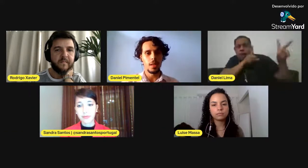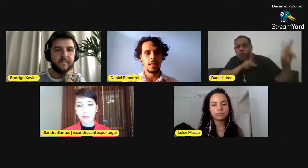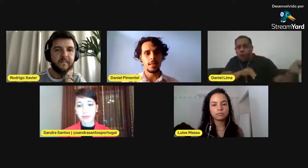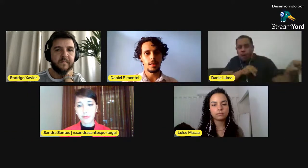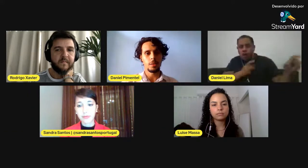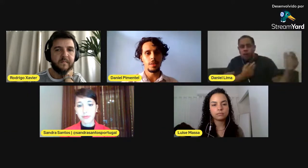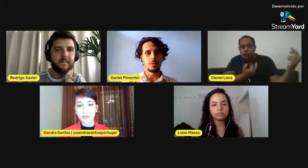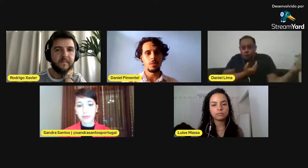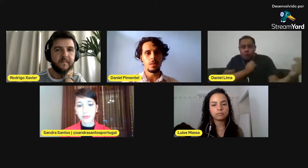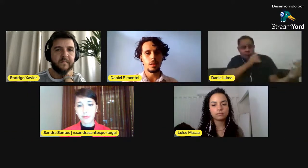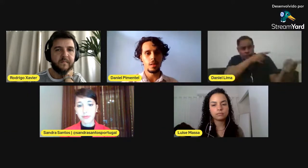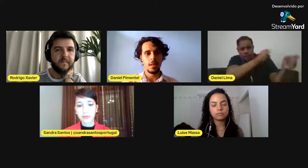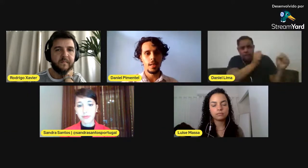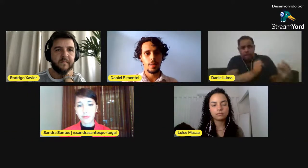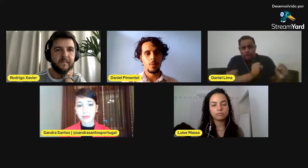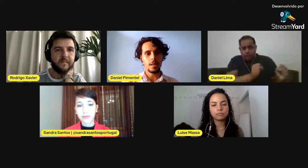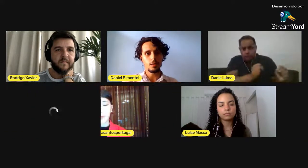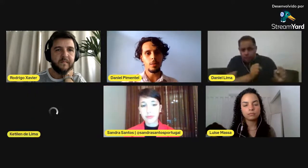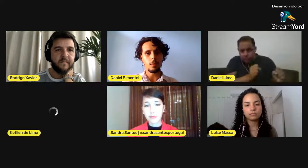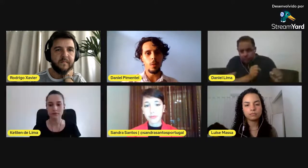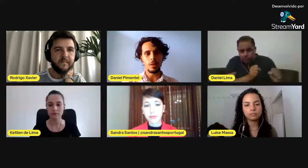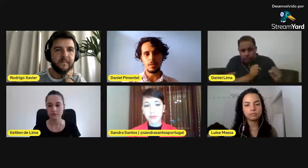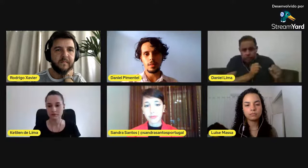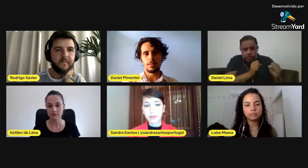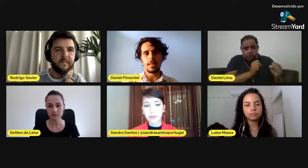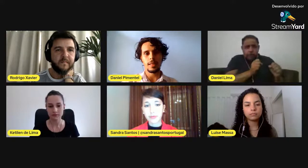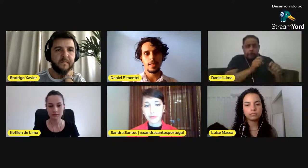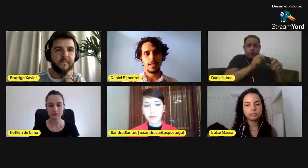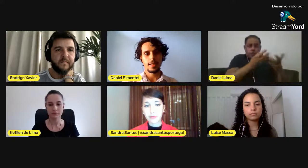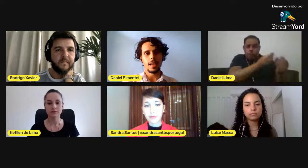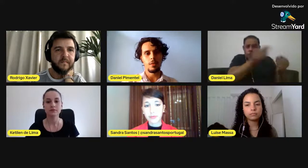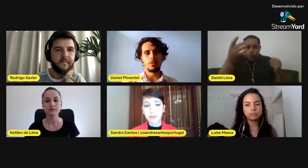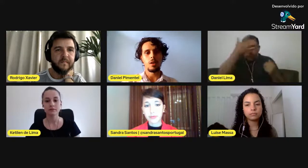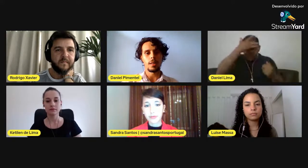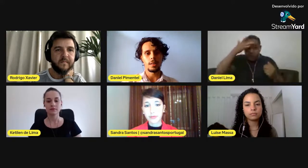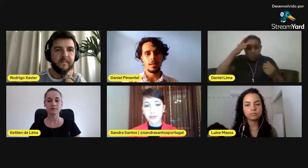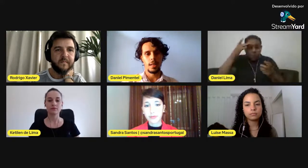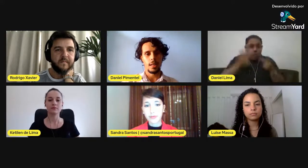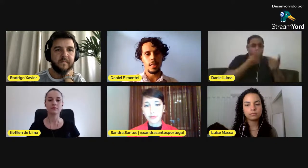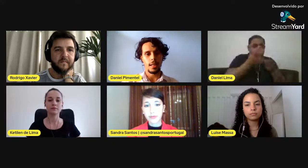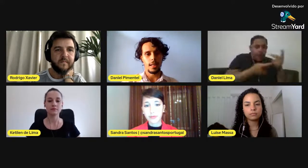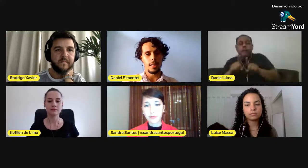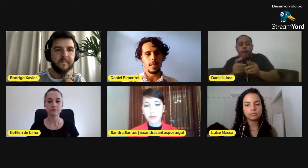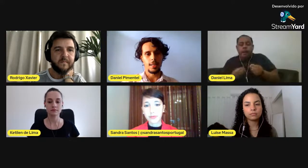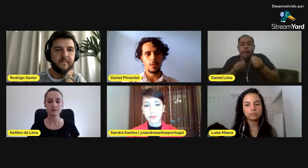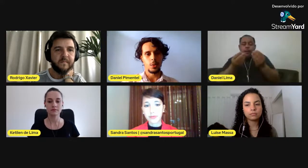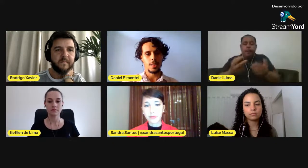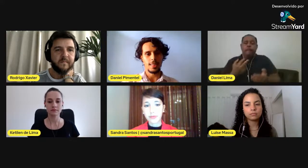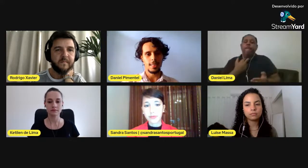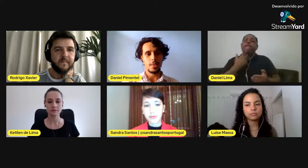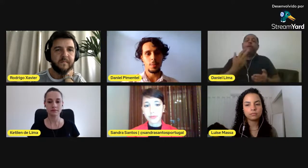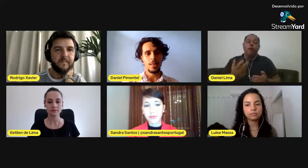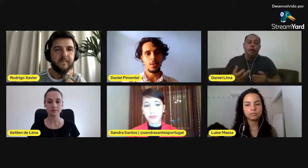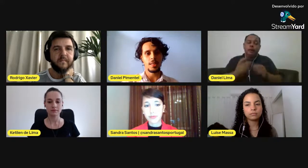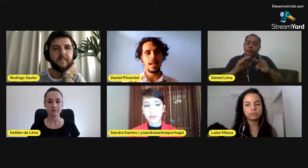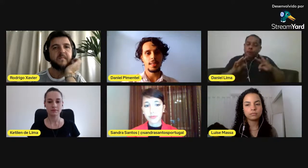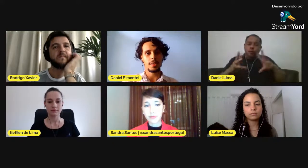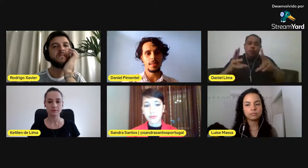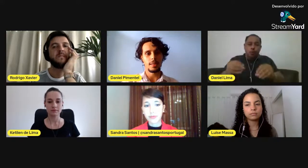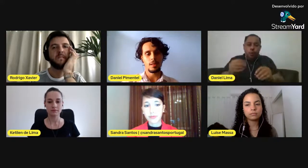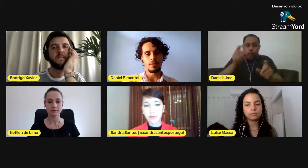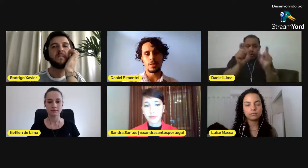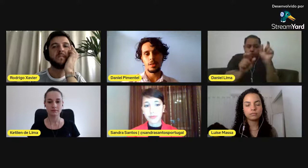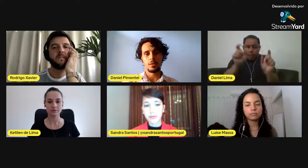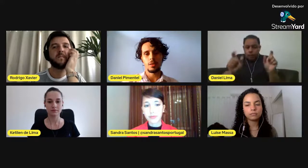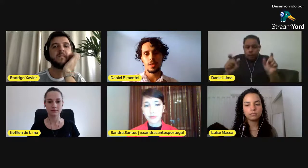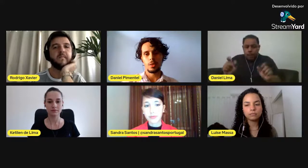mesmo, tantas pessoas, por que eu não posso também dar voz a todas essas personagens